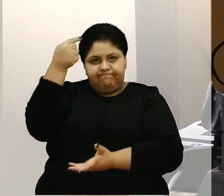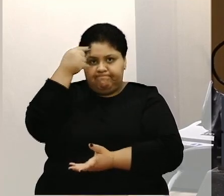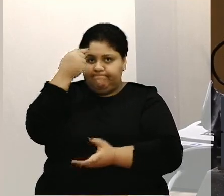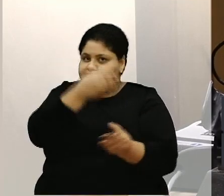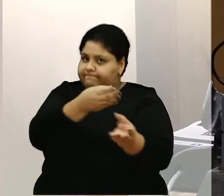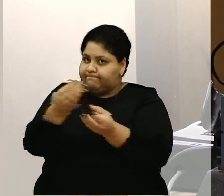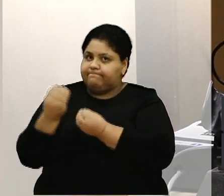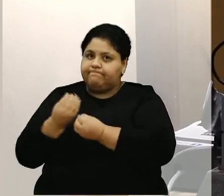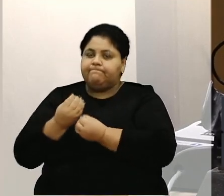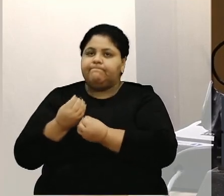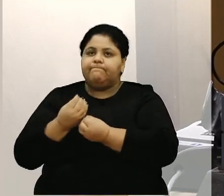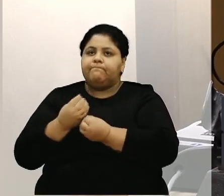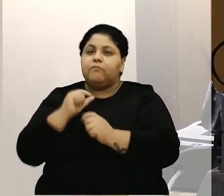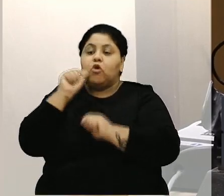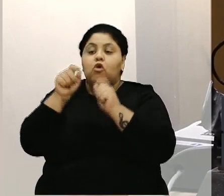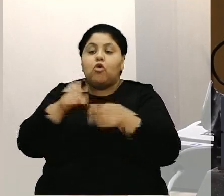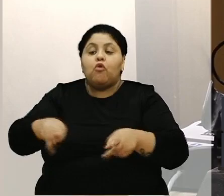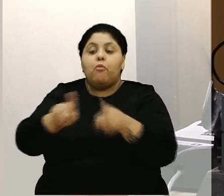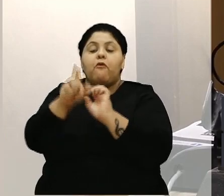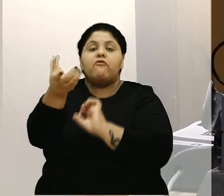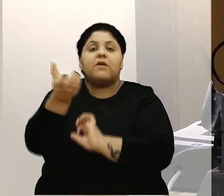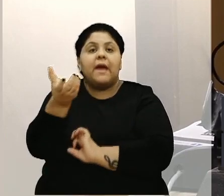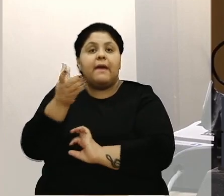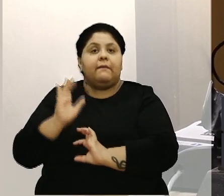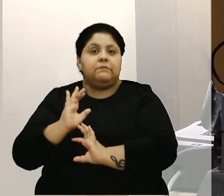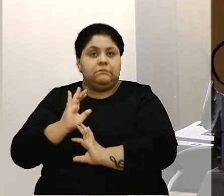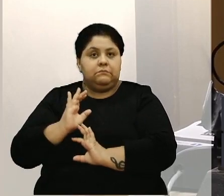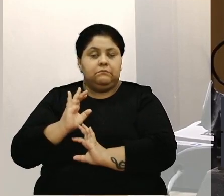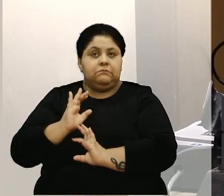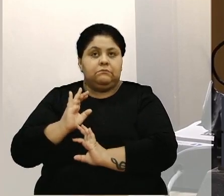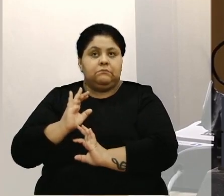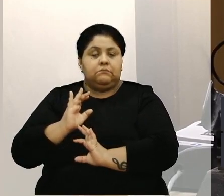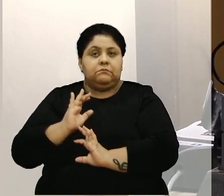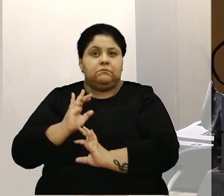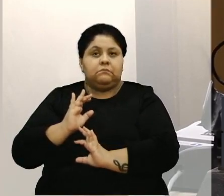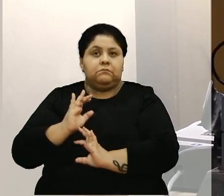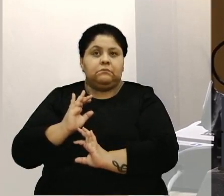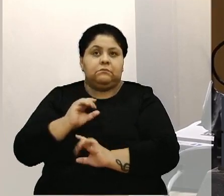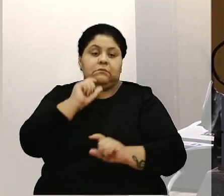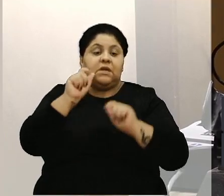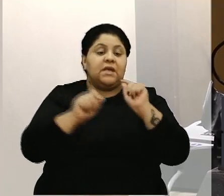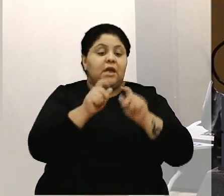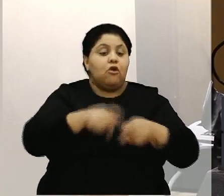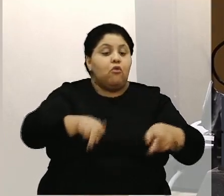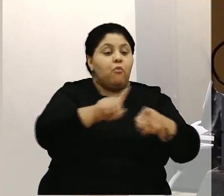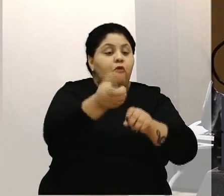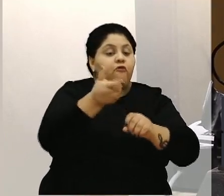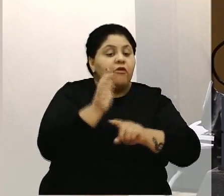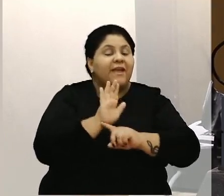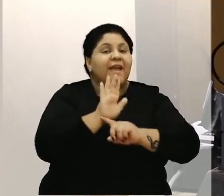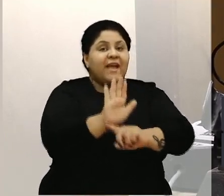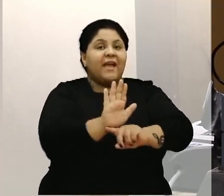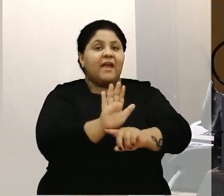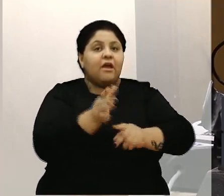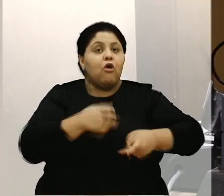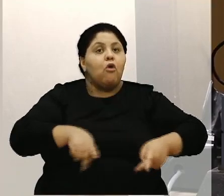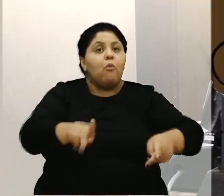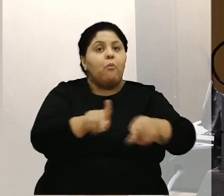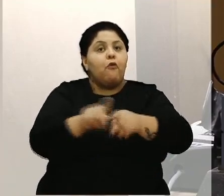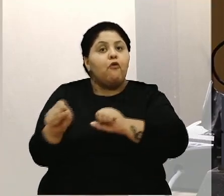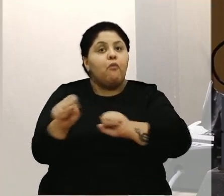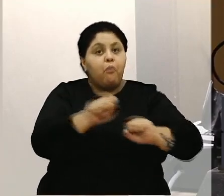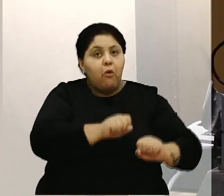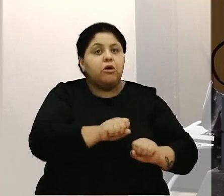bem o que o povo quer, de quem que o povo quer ajuda e de quem que o povo pode